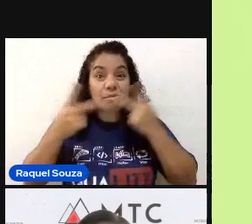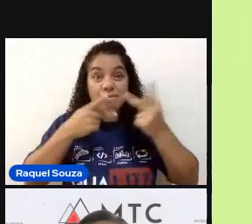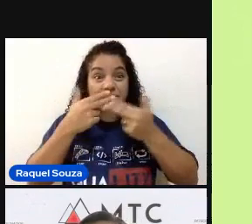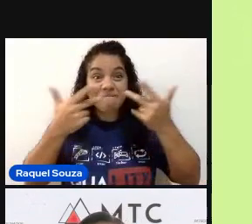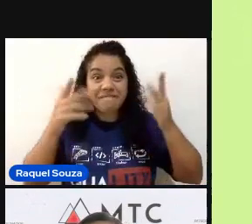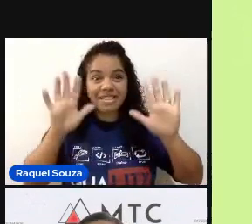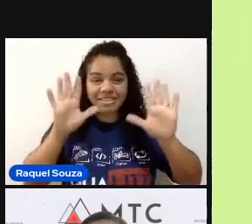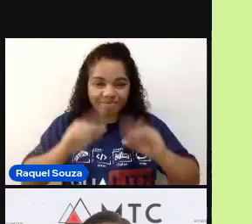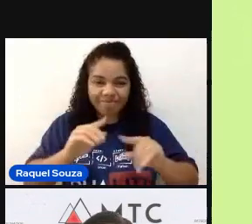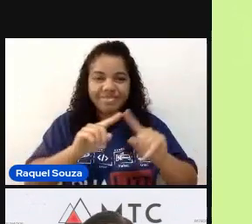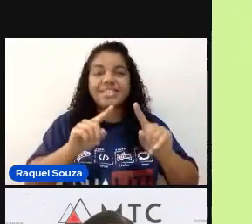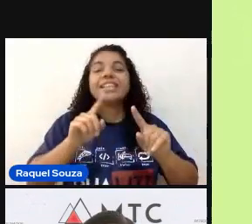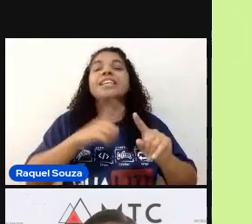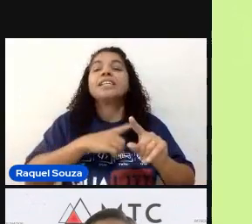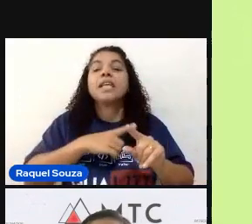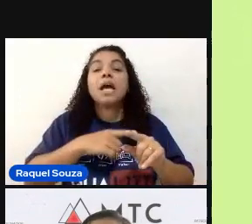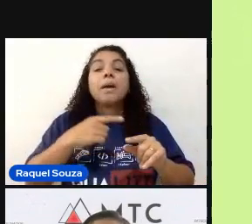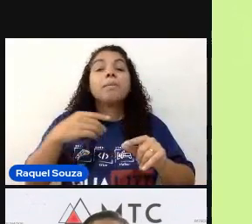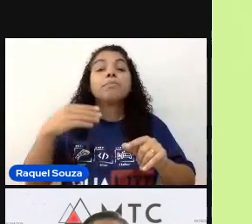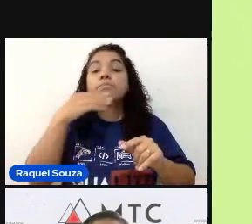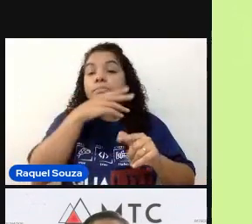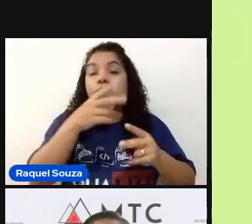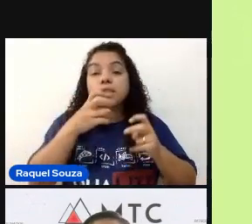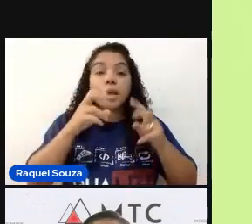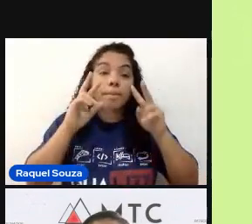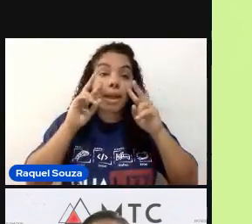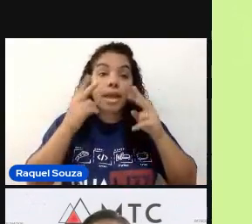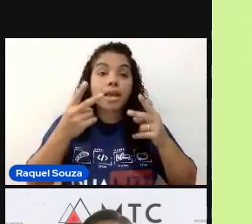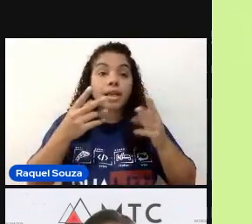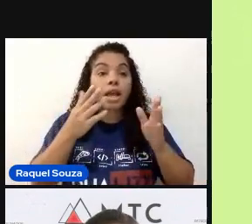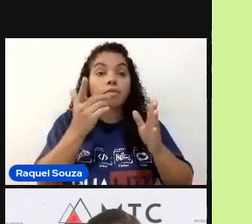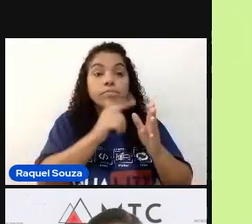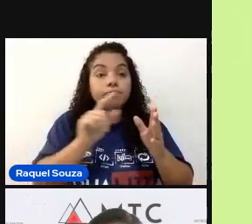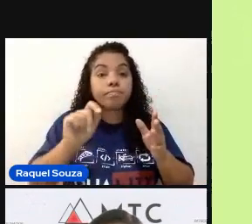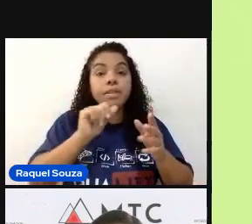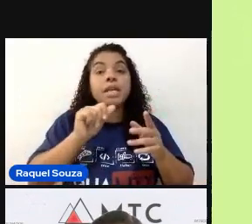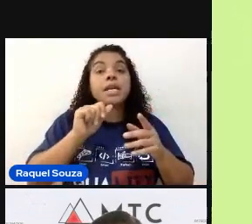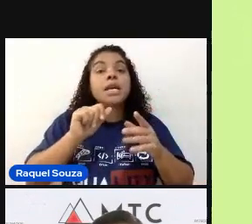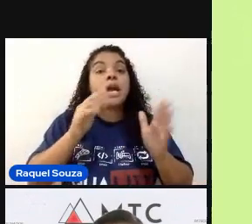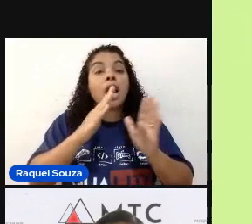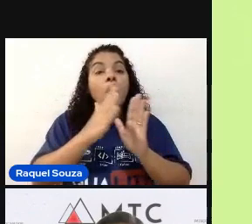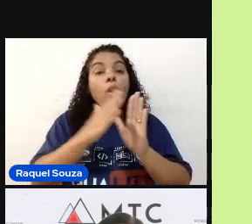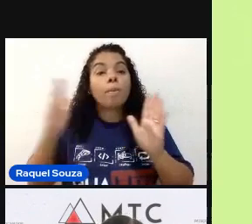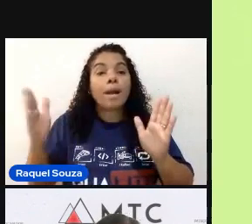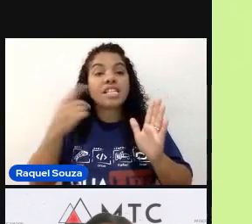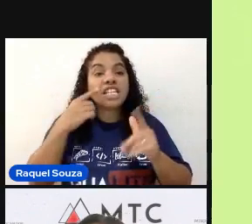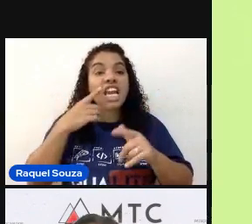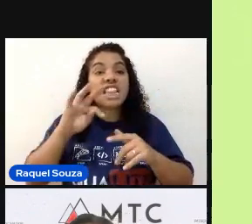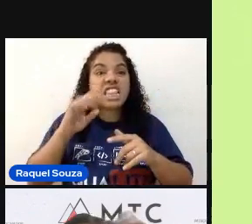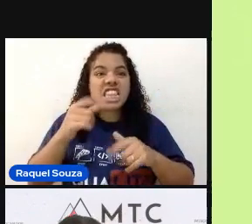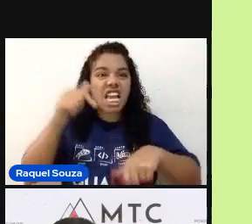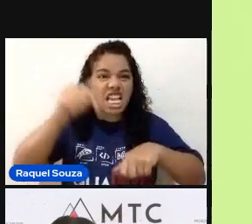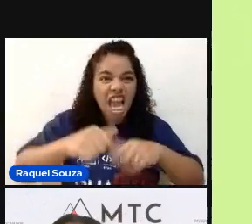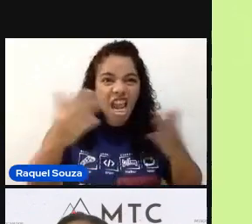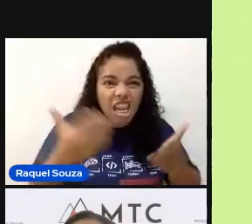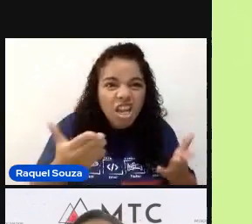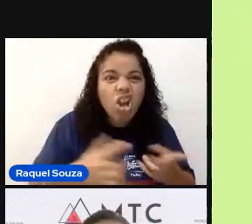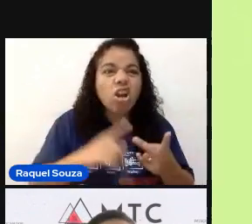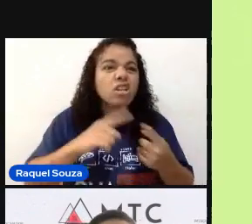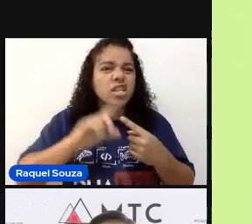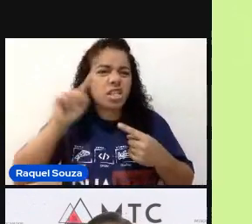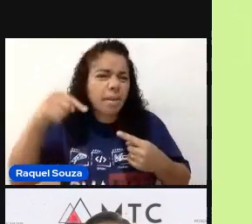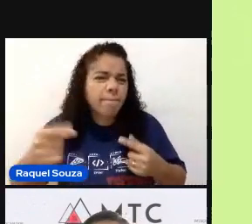Perceber a recompensa a longo prazo. O TDAH é muito imedialista, que é naquela hora. Eu vou fazer agora porque eu quero depois